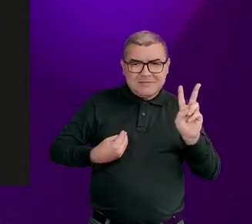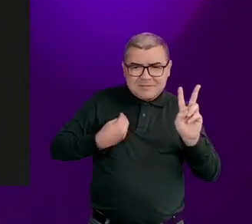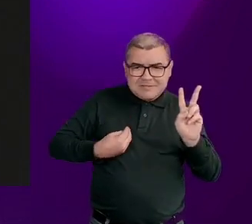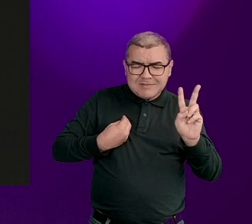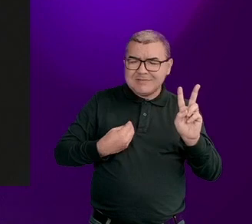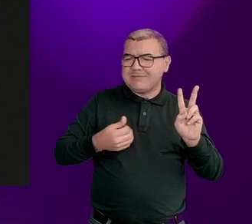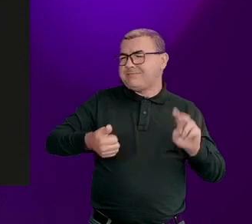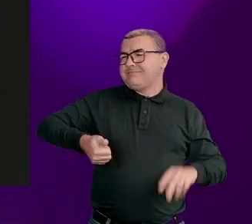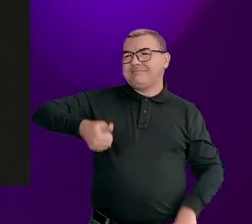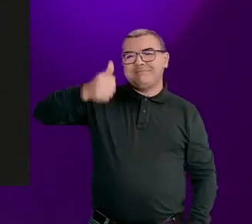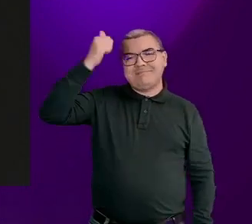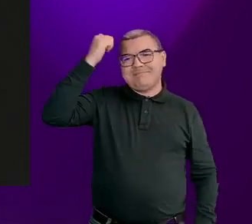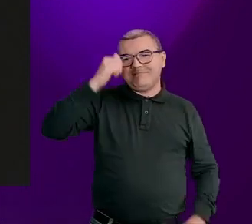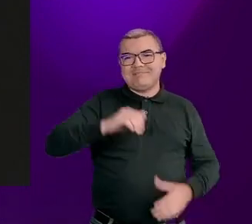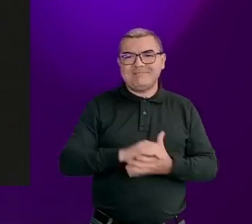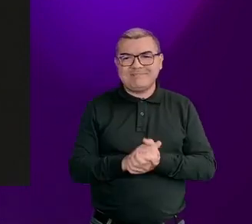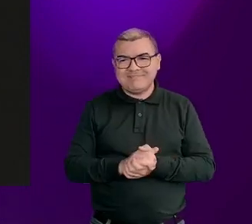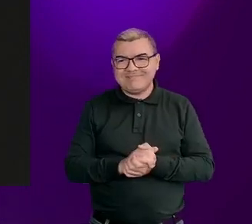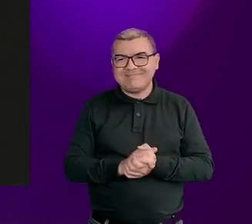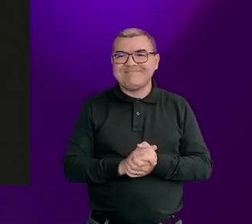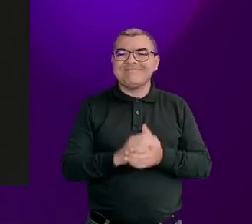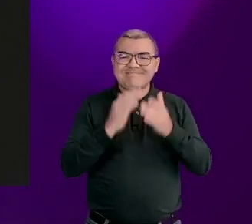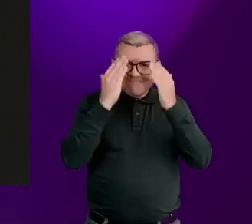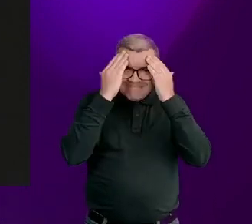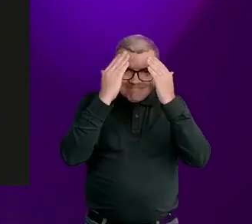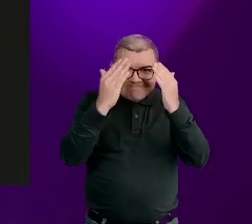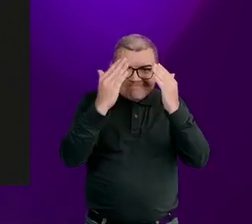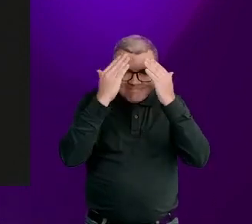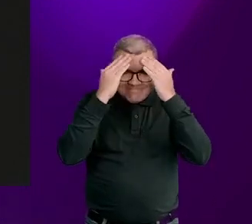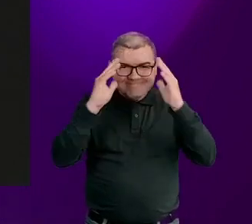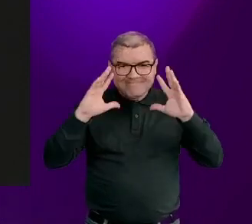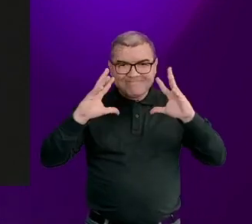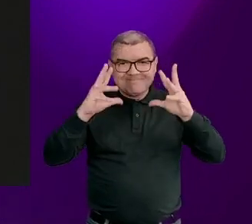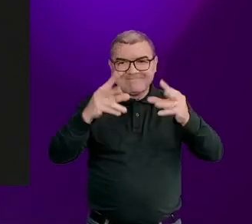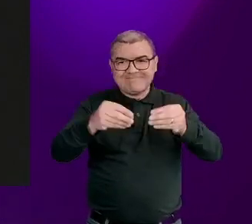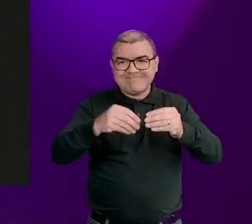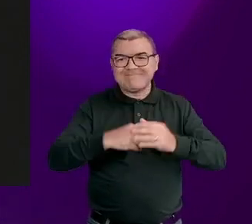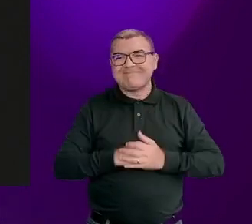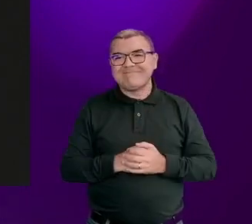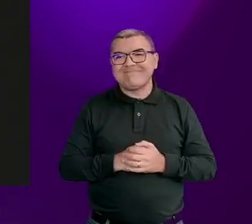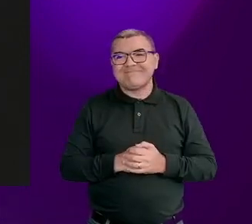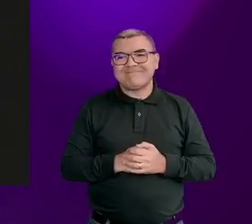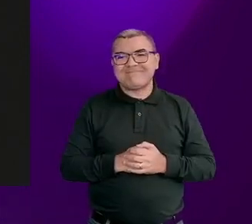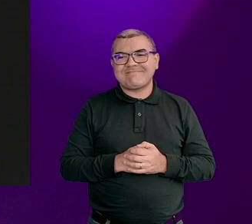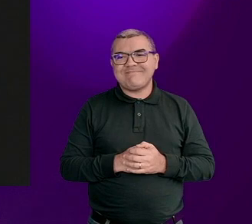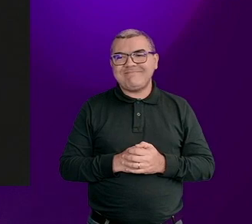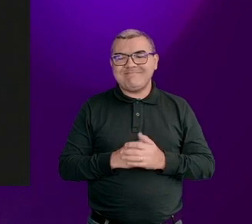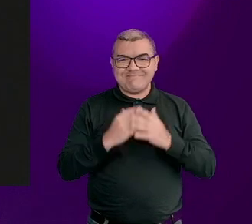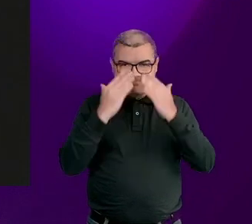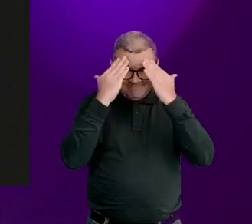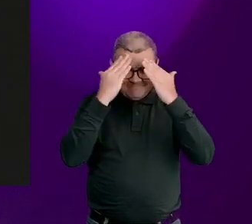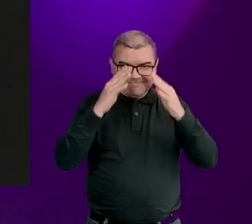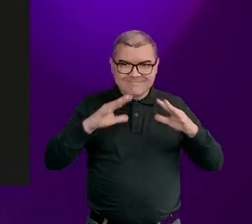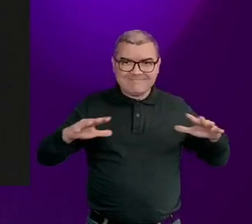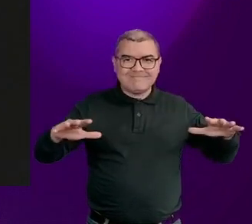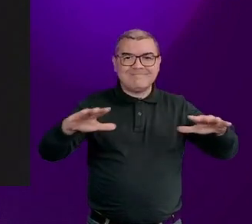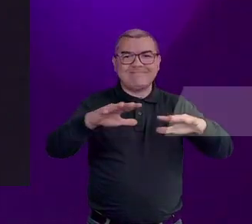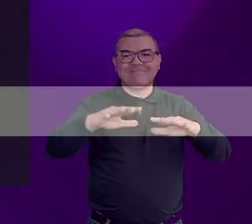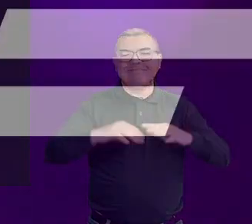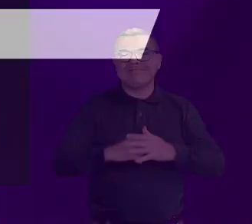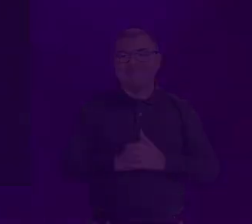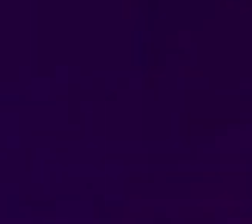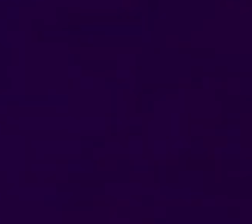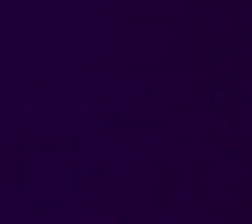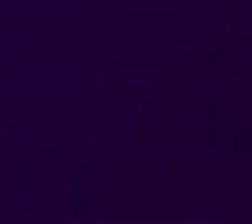Obrigado. Obrigado. Obrigada, PC. Obrigada a todos. Obrigada, Arnaldo. Obrigada, Charles. E a todos que nos ouviram.